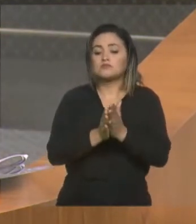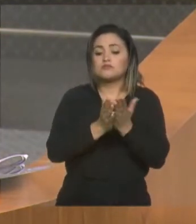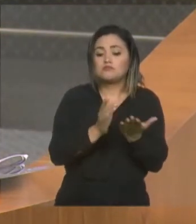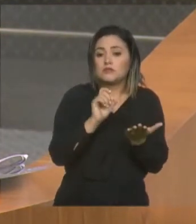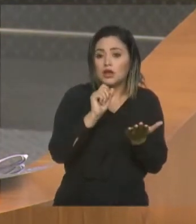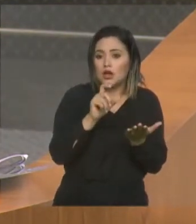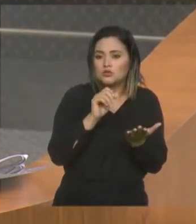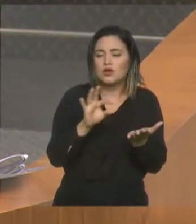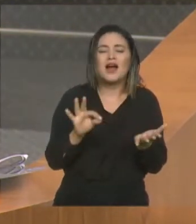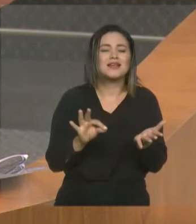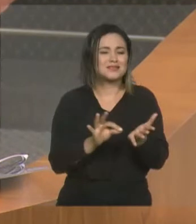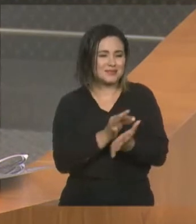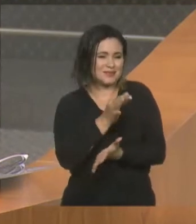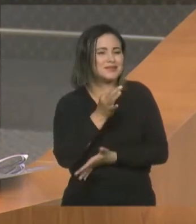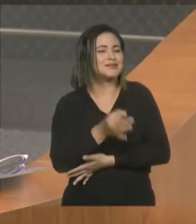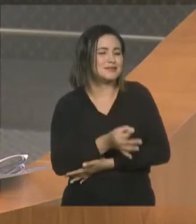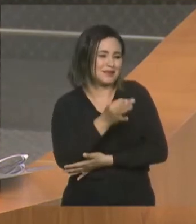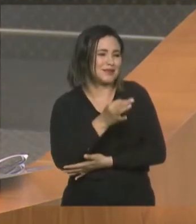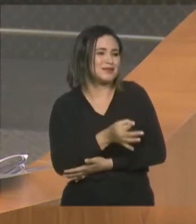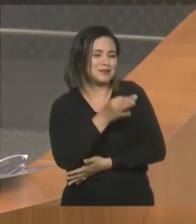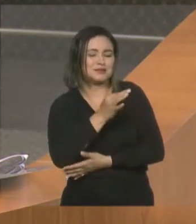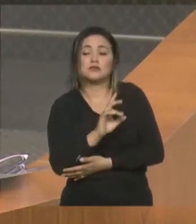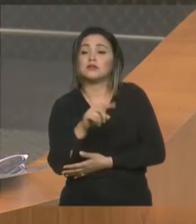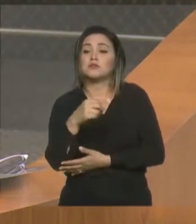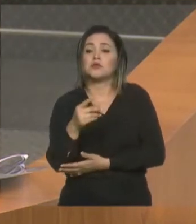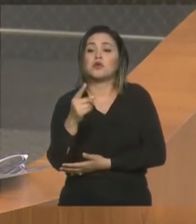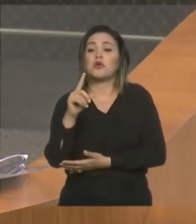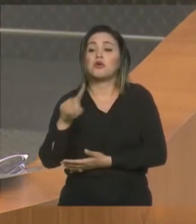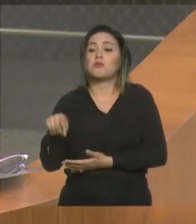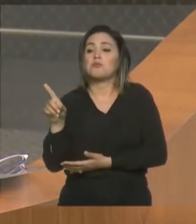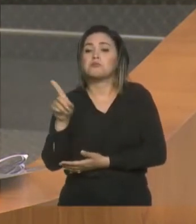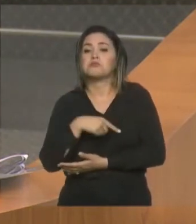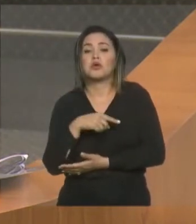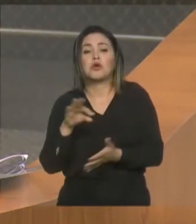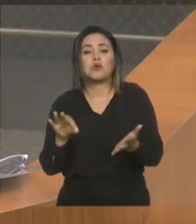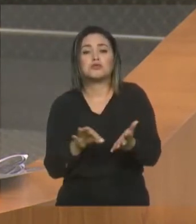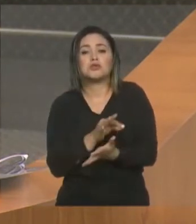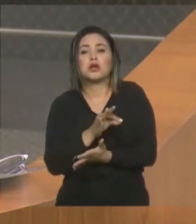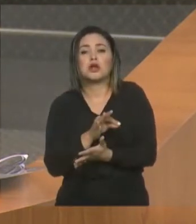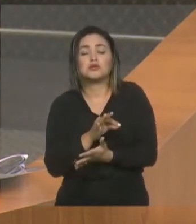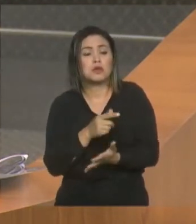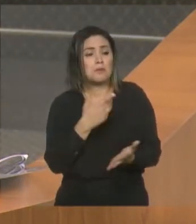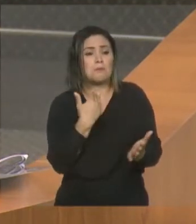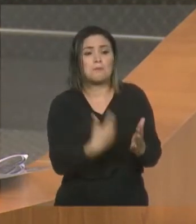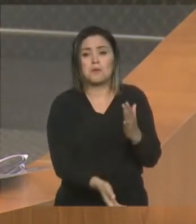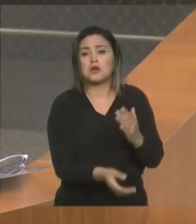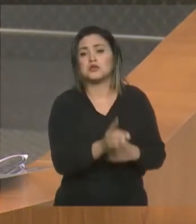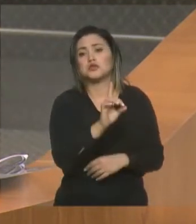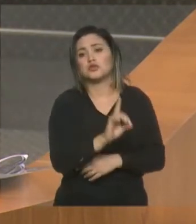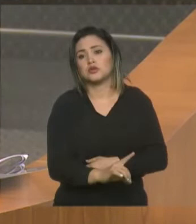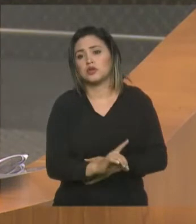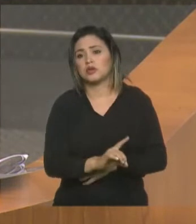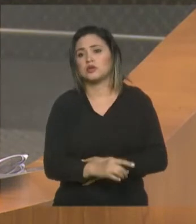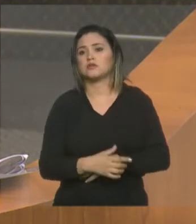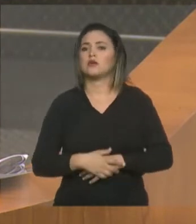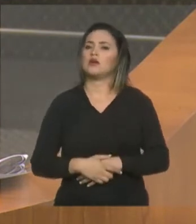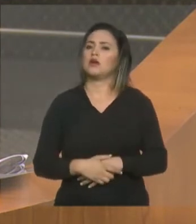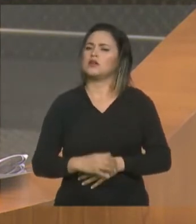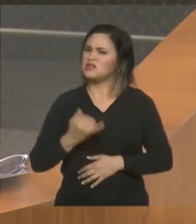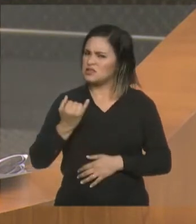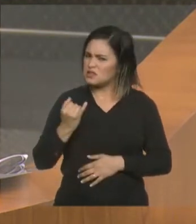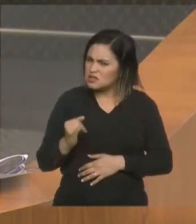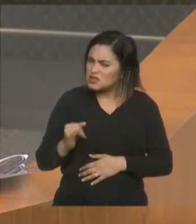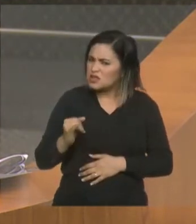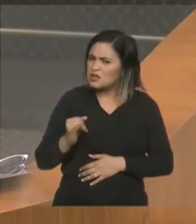legal, e exonera, e não tem direito a nada. Se fosse com você, se fosse com o filho seu, se fosse com o